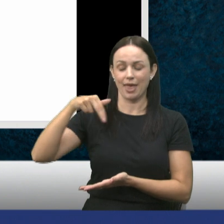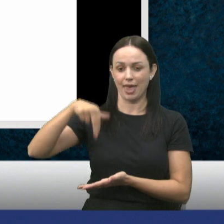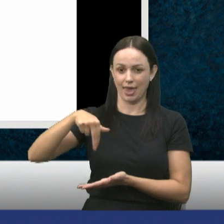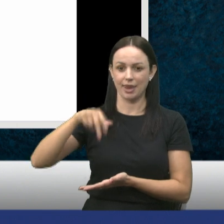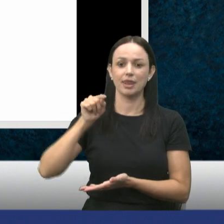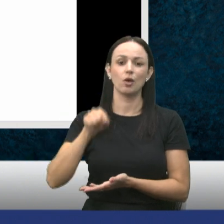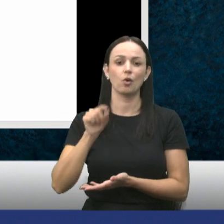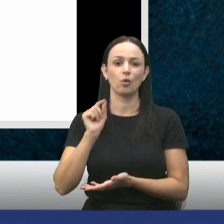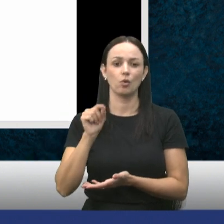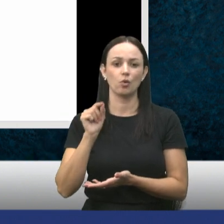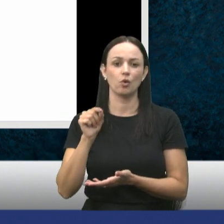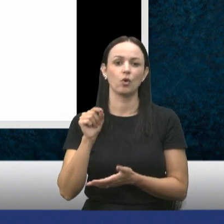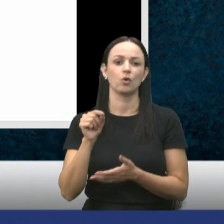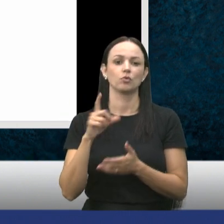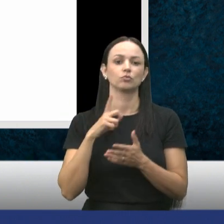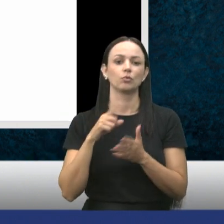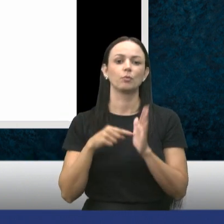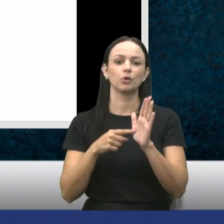dessa arrecadação